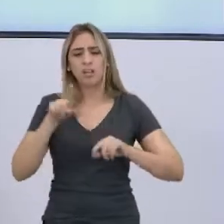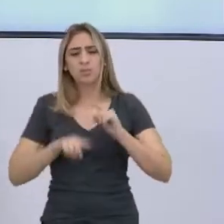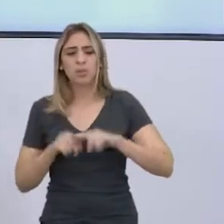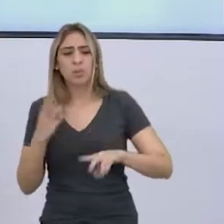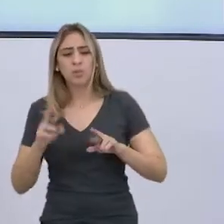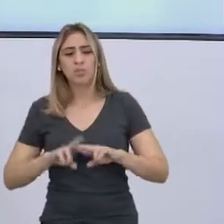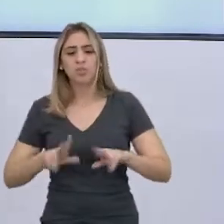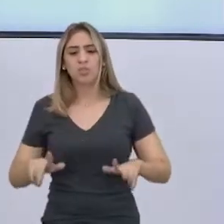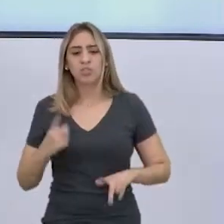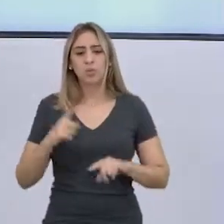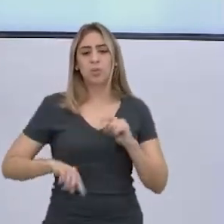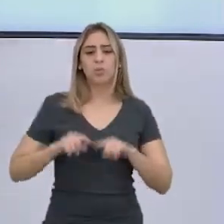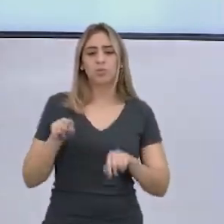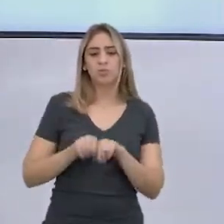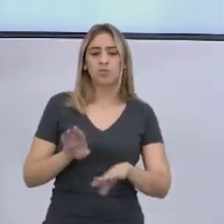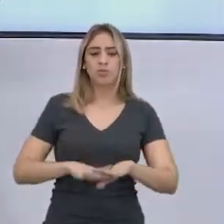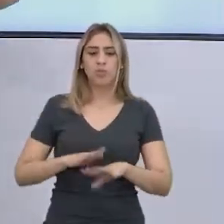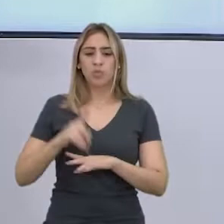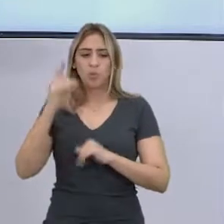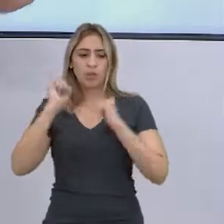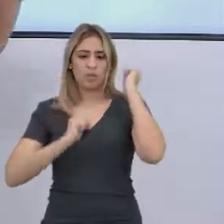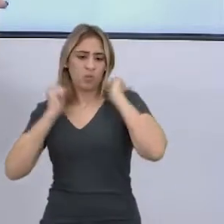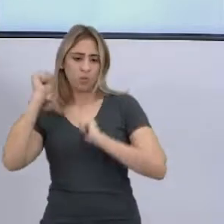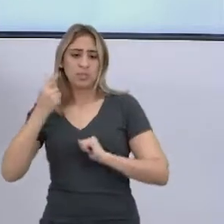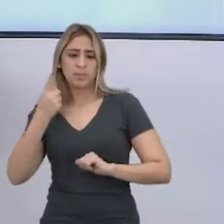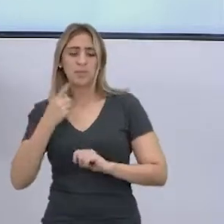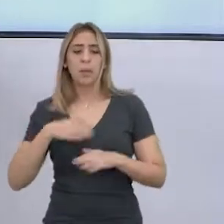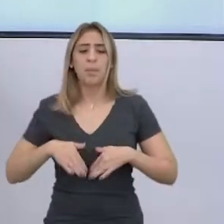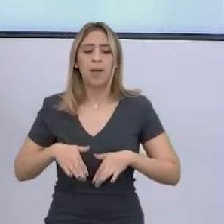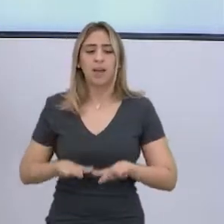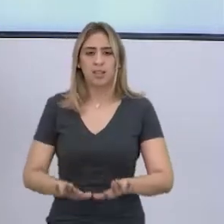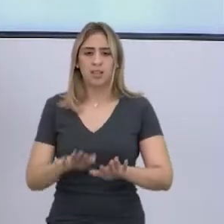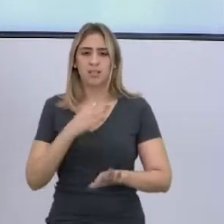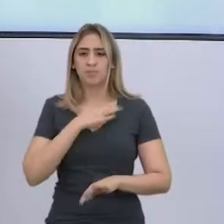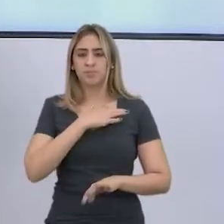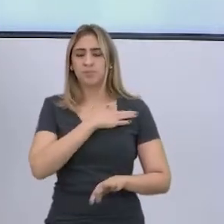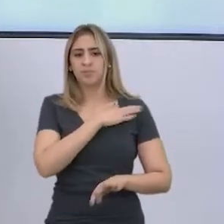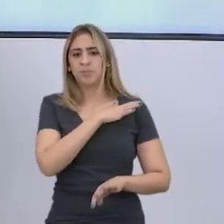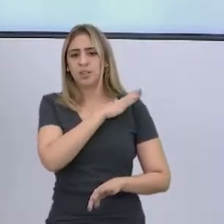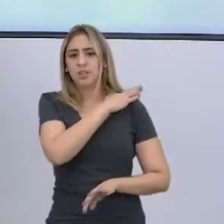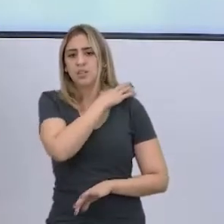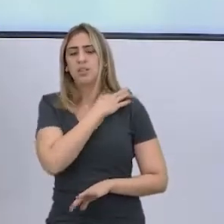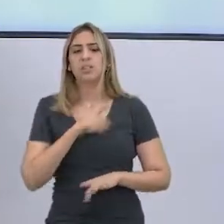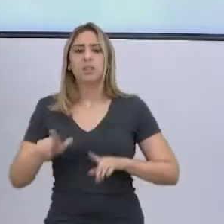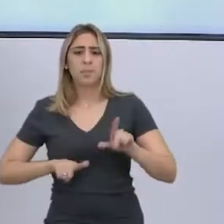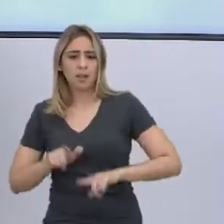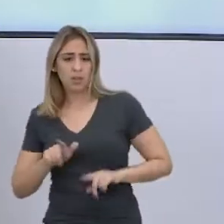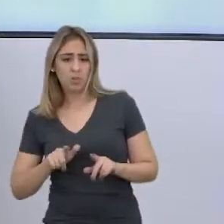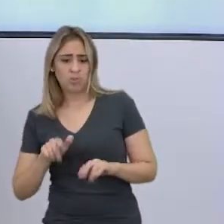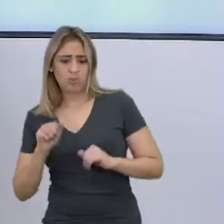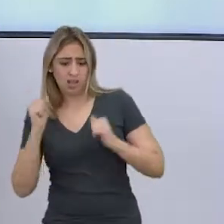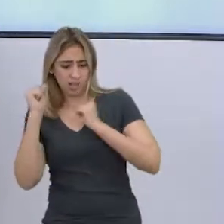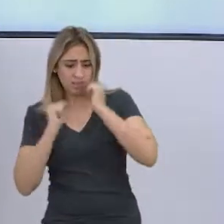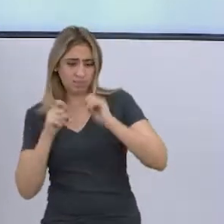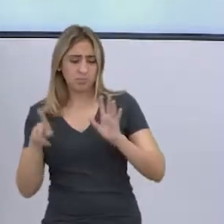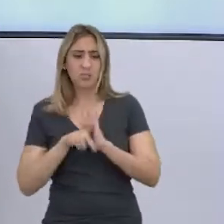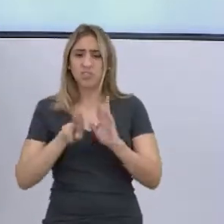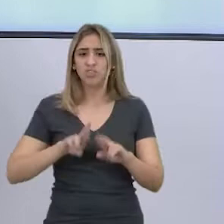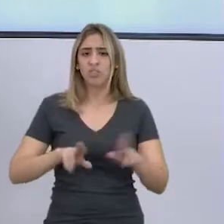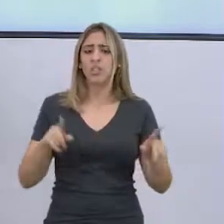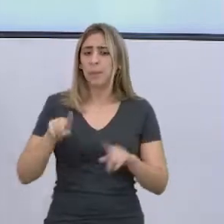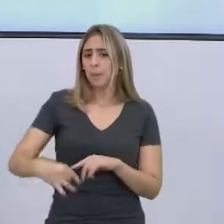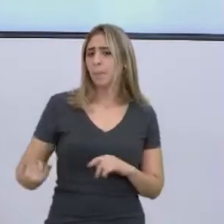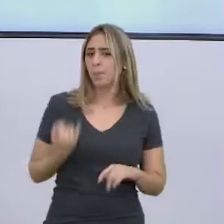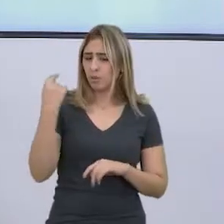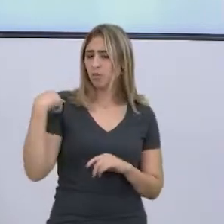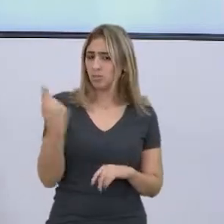muito diferente de um produto que foi feito numa indústria, por uma máquina, né? Então, um trabalho artesanal é um trabalho diferente. É importante